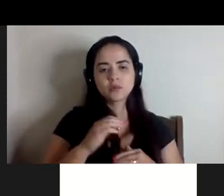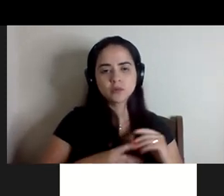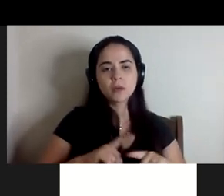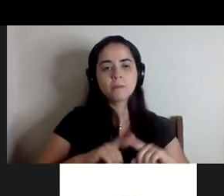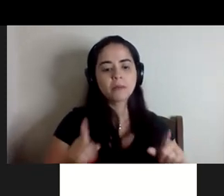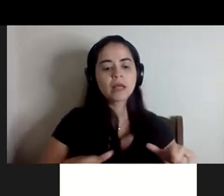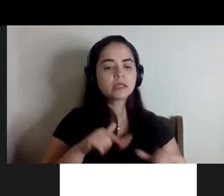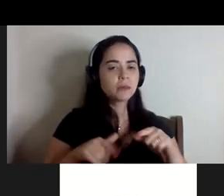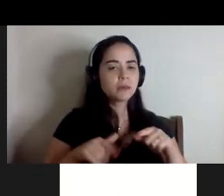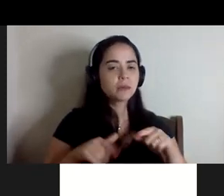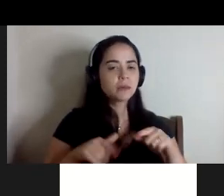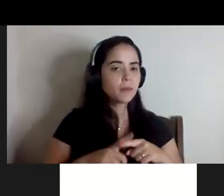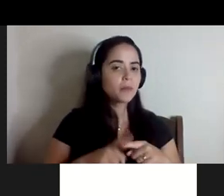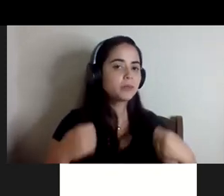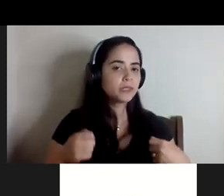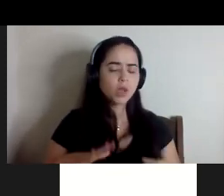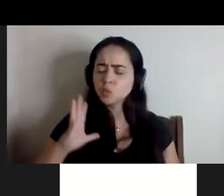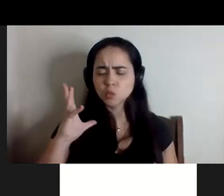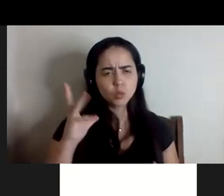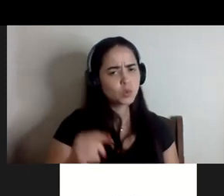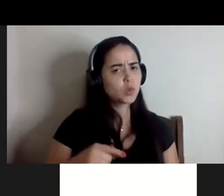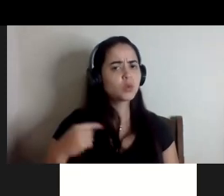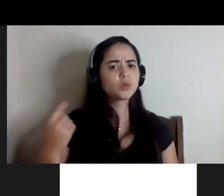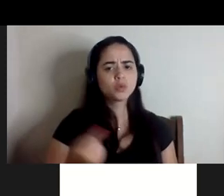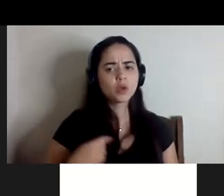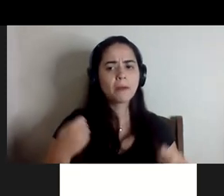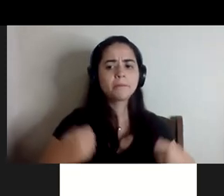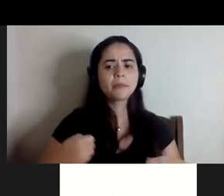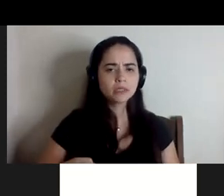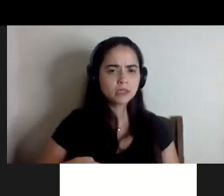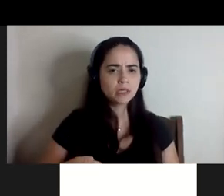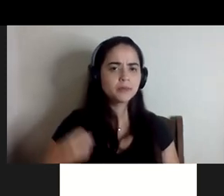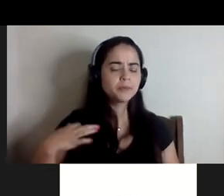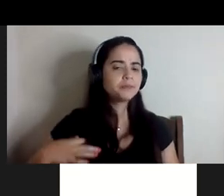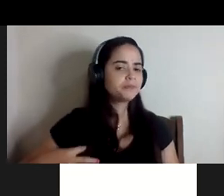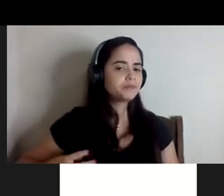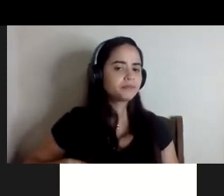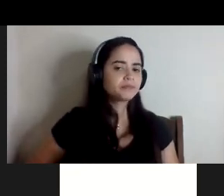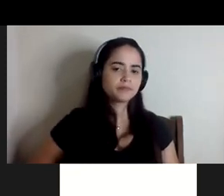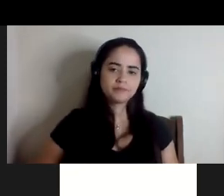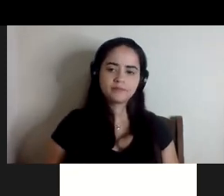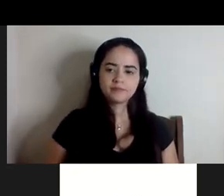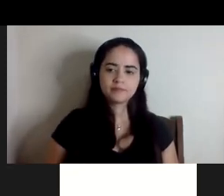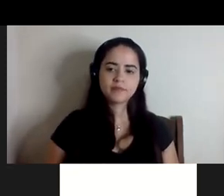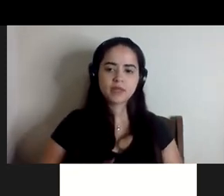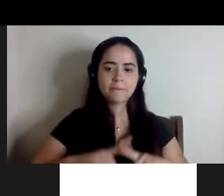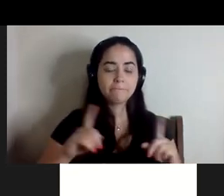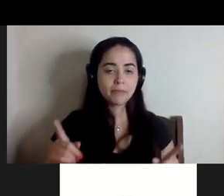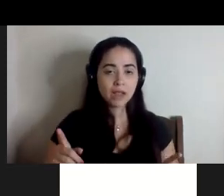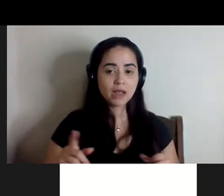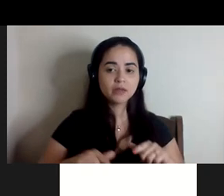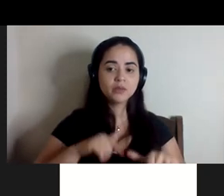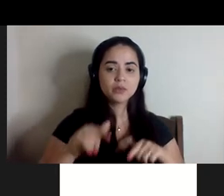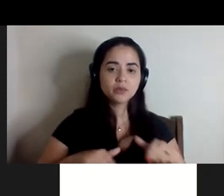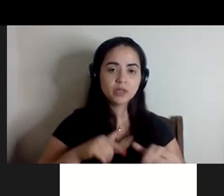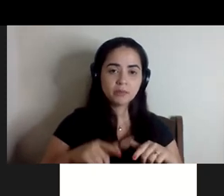preciso. Todos nós, eu imagino, trabalhamos porque precisamos, né? Mas o trabalho precisa